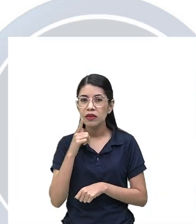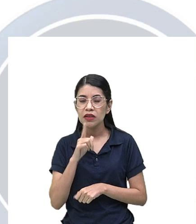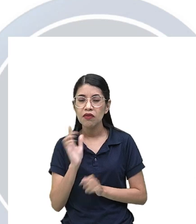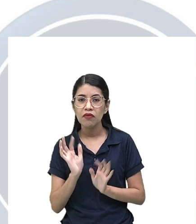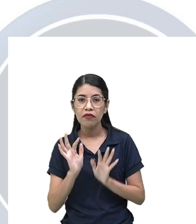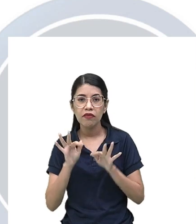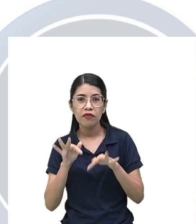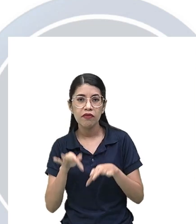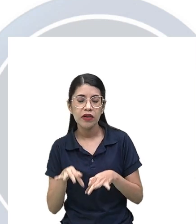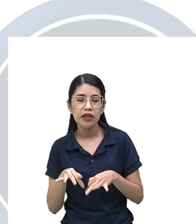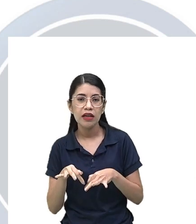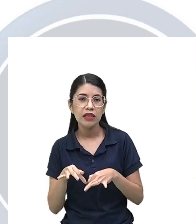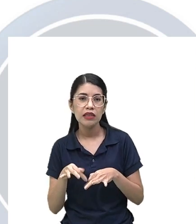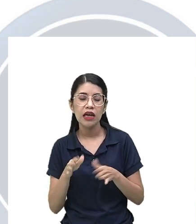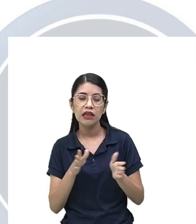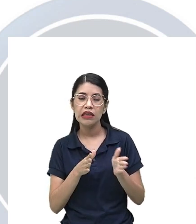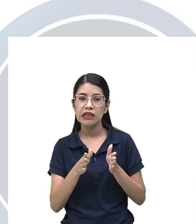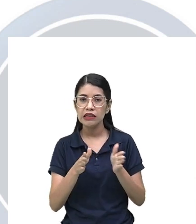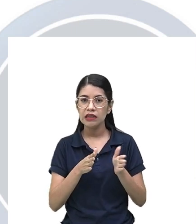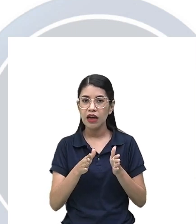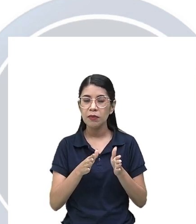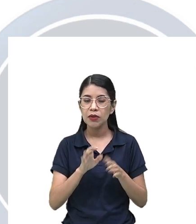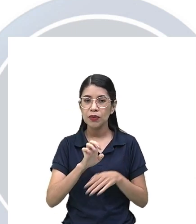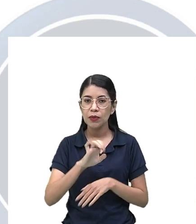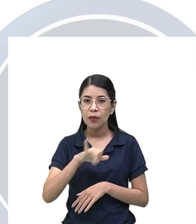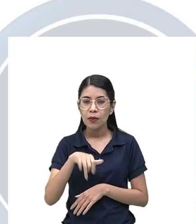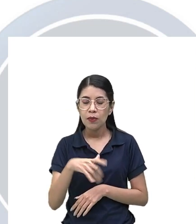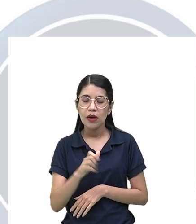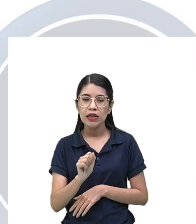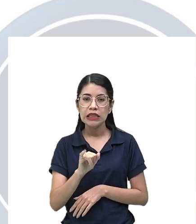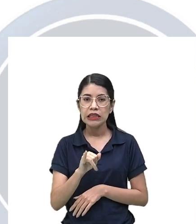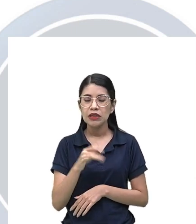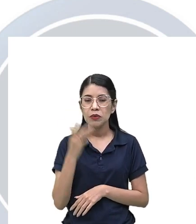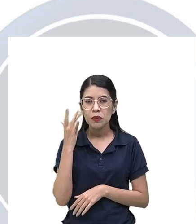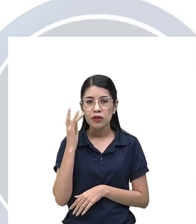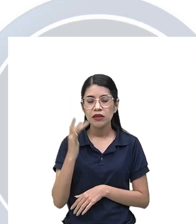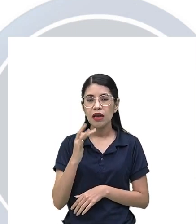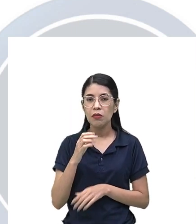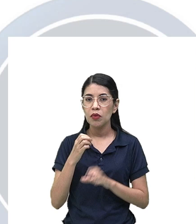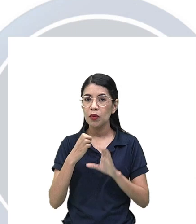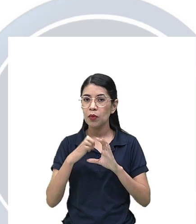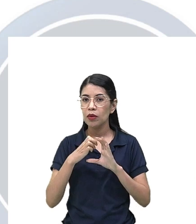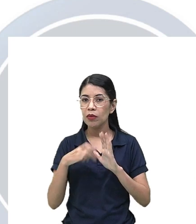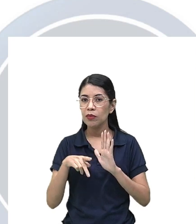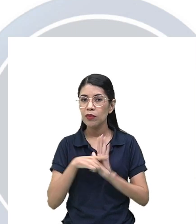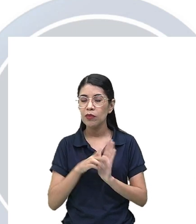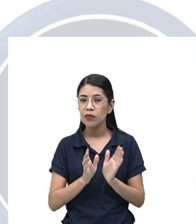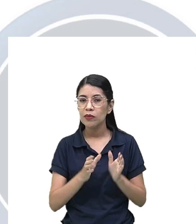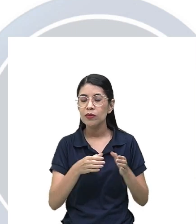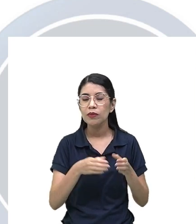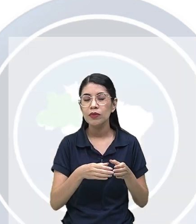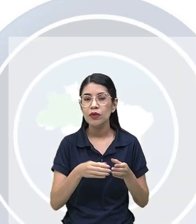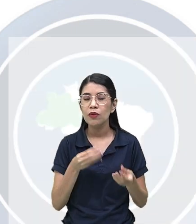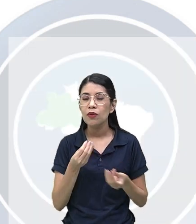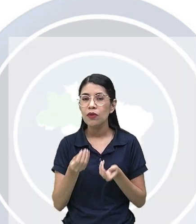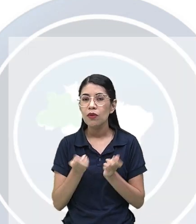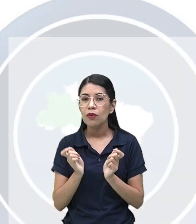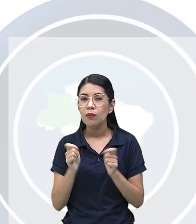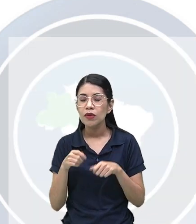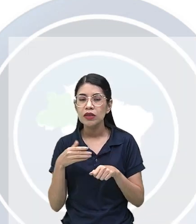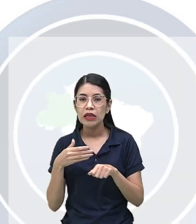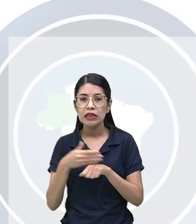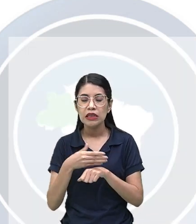finalizou a etapa de ensino e ele não sabe o e-mail da turma? Então, como é que ele teve acesso ao